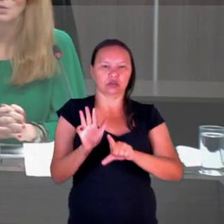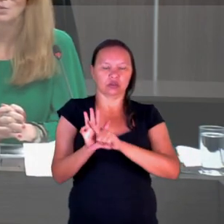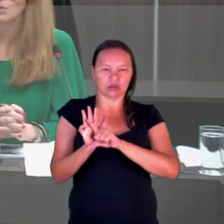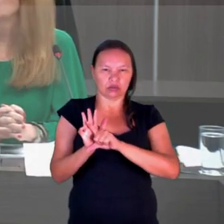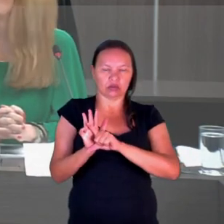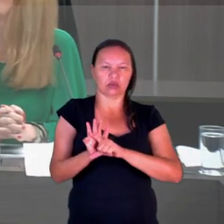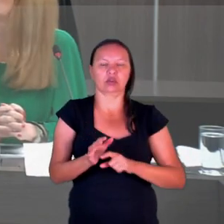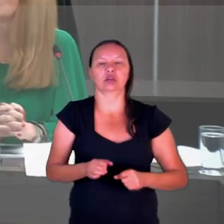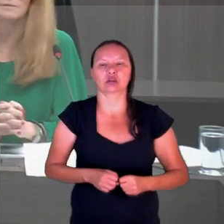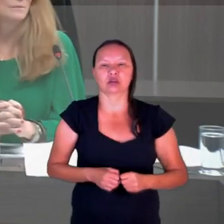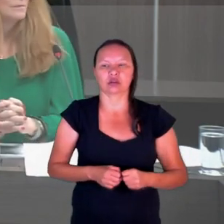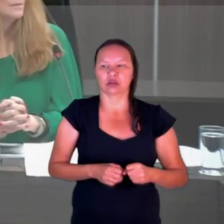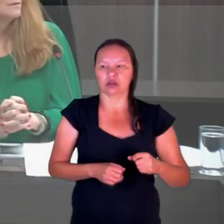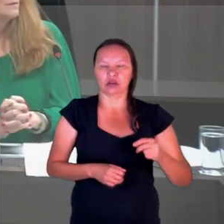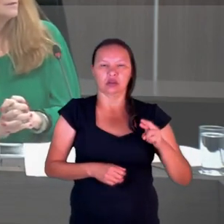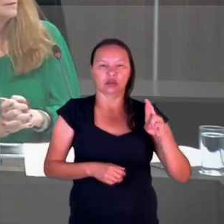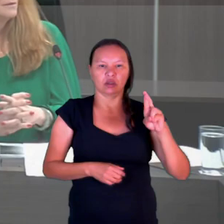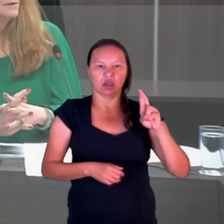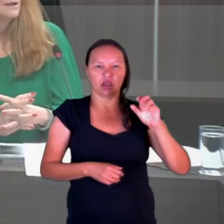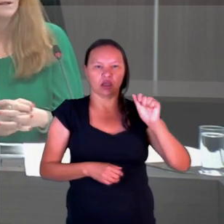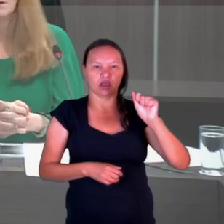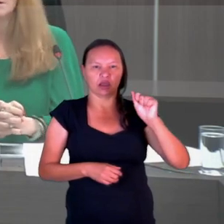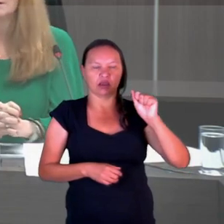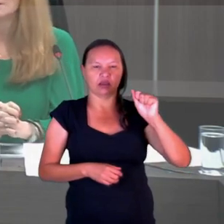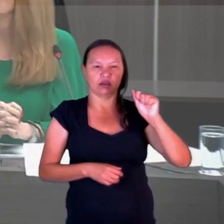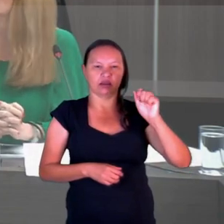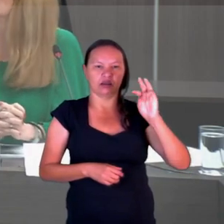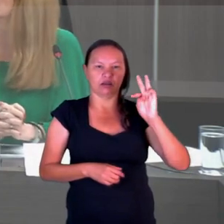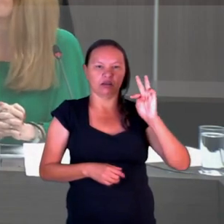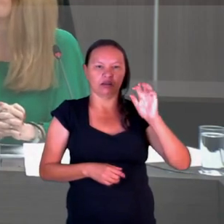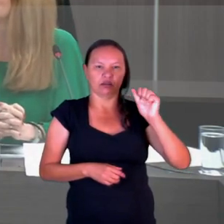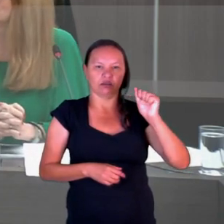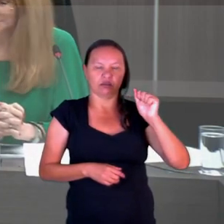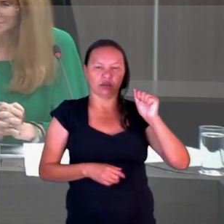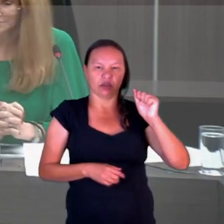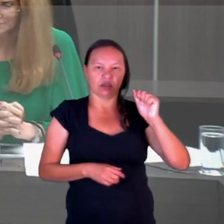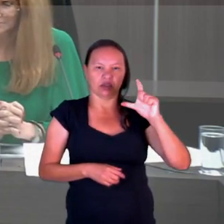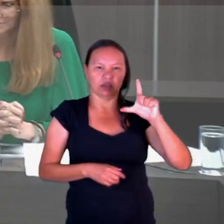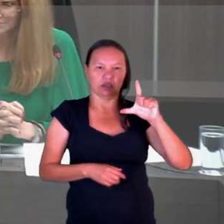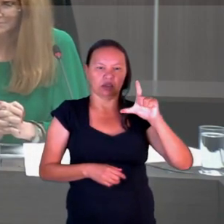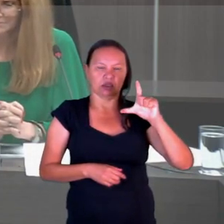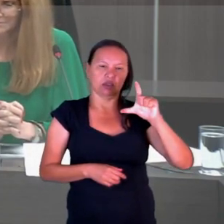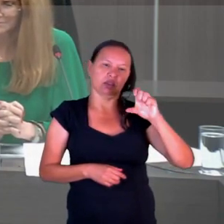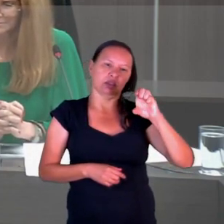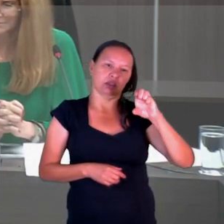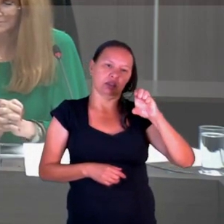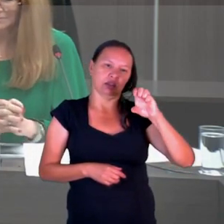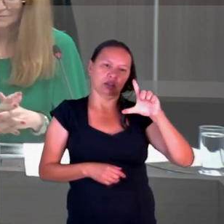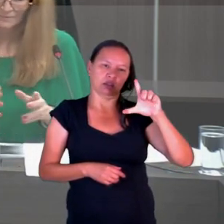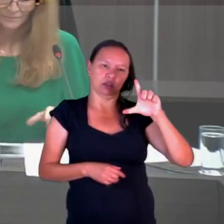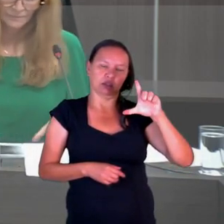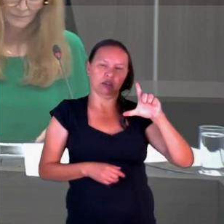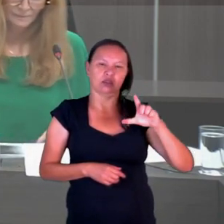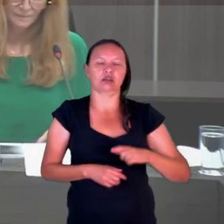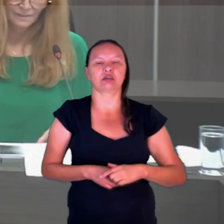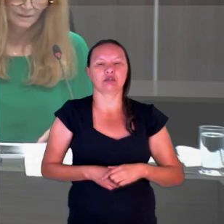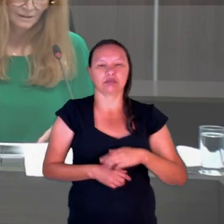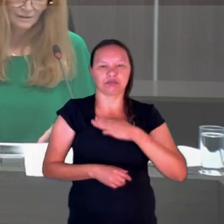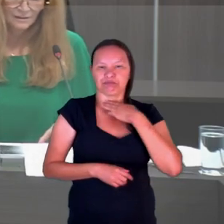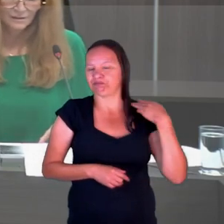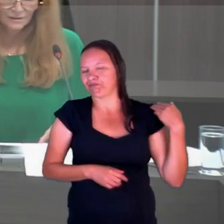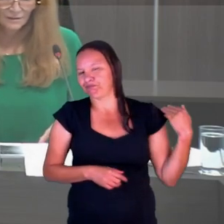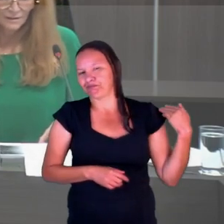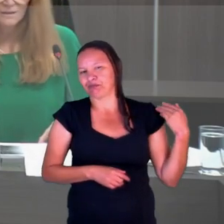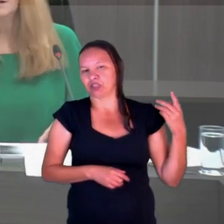tava aqui o Rafael a gente falando da da perda de Dom Mauro né que assim é uma é um luto coletivo de